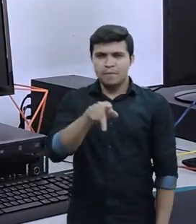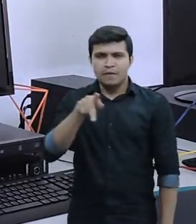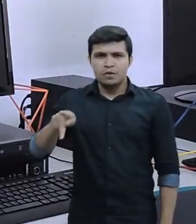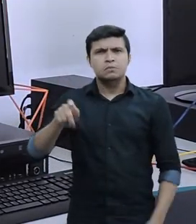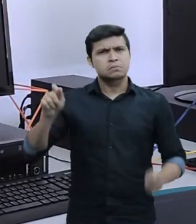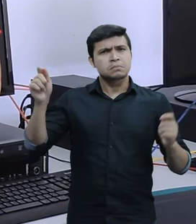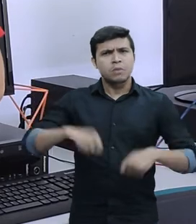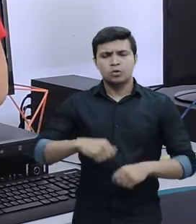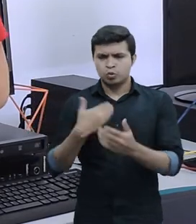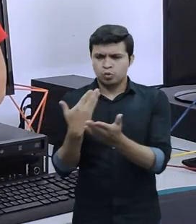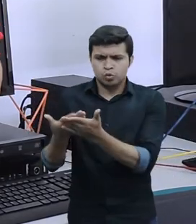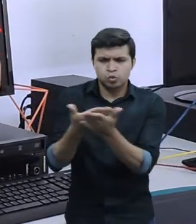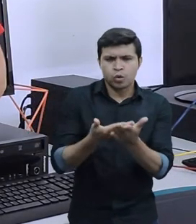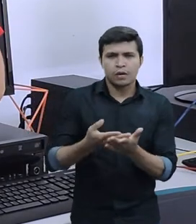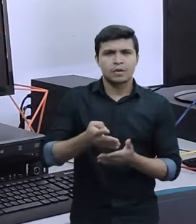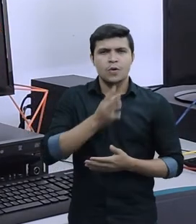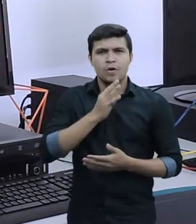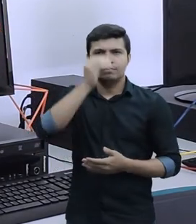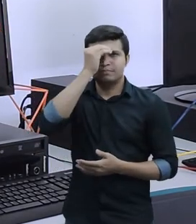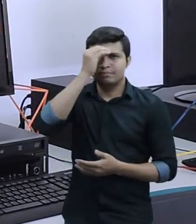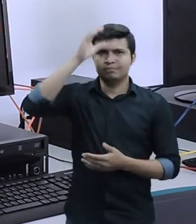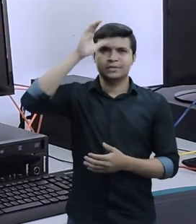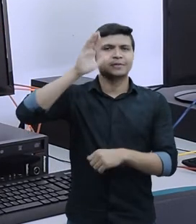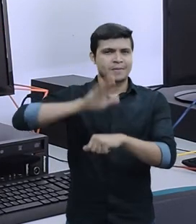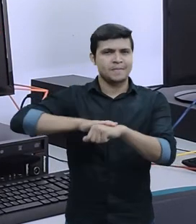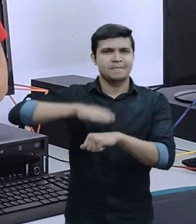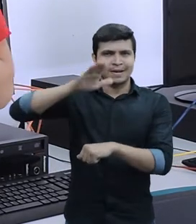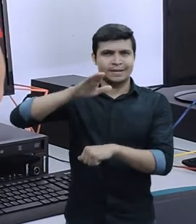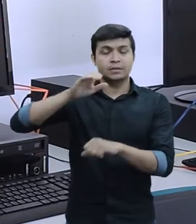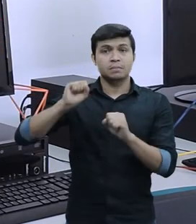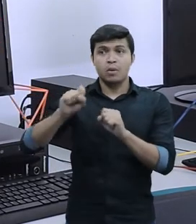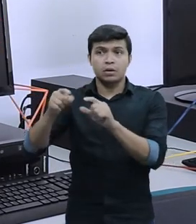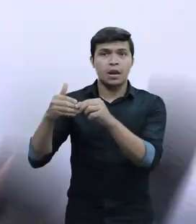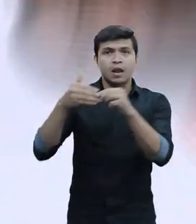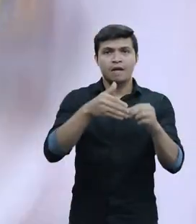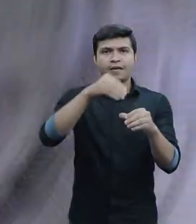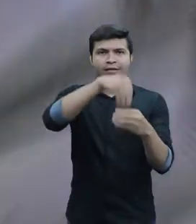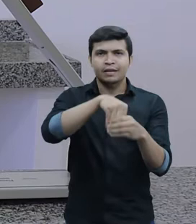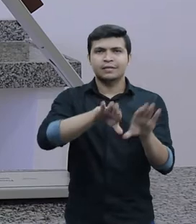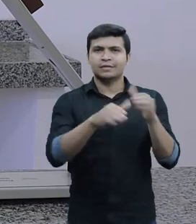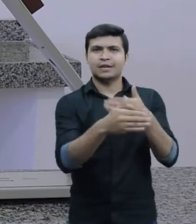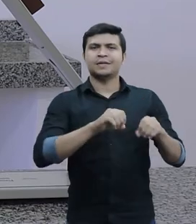aprimorar o conhecimento das práticas abordadas, levando para a sala de aula.